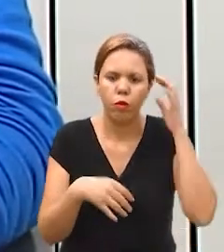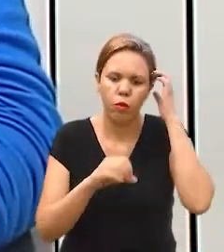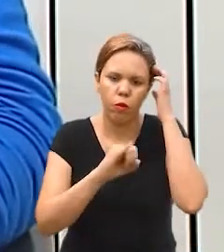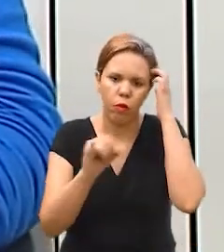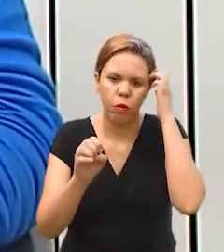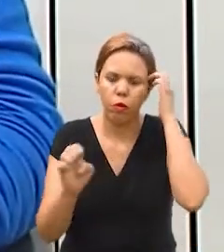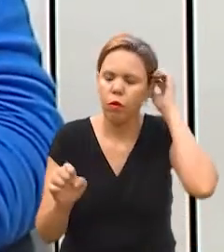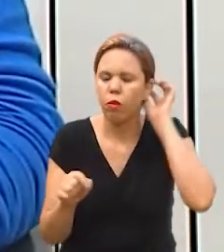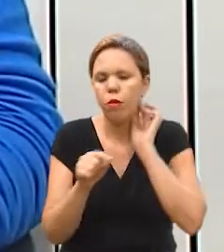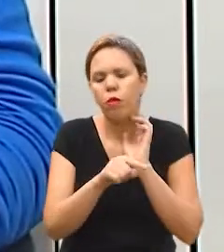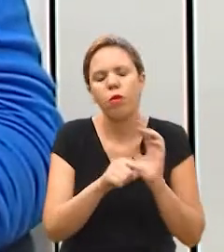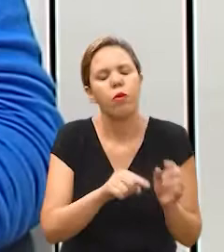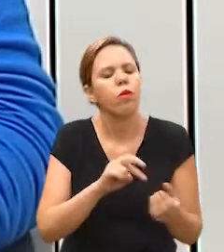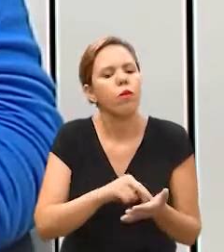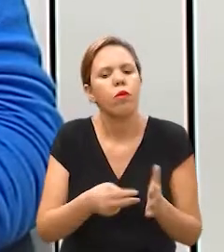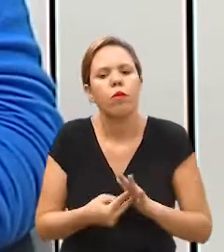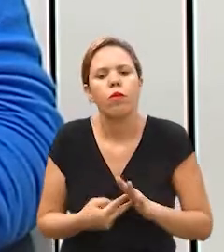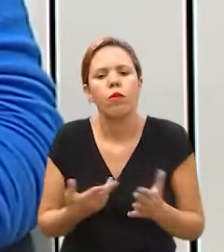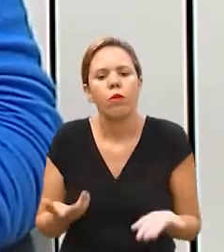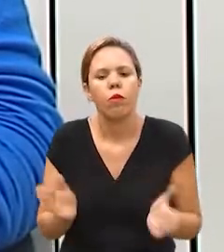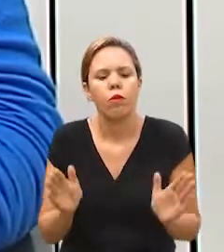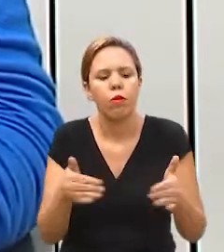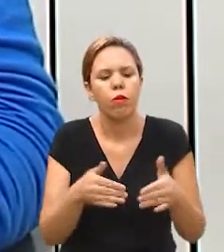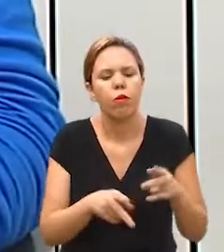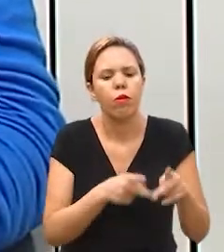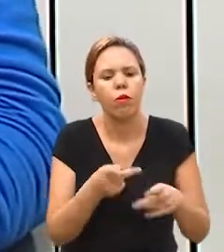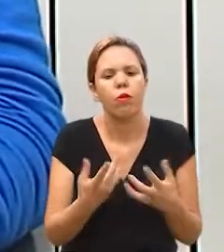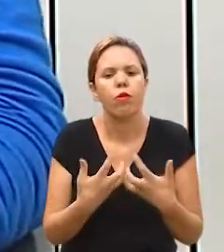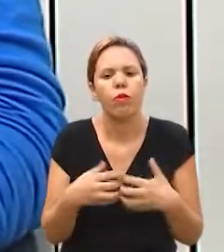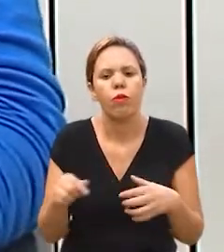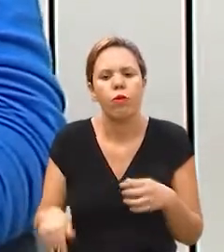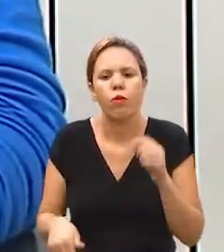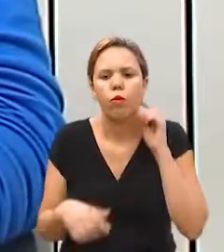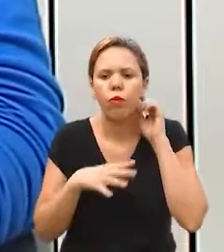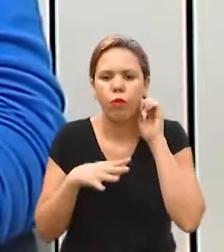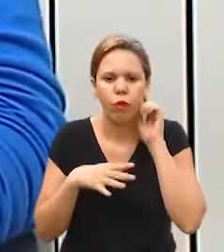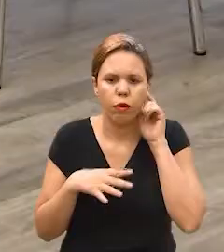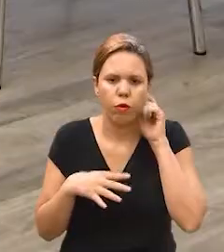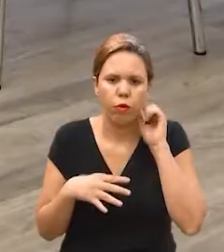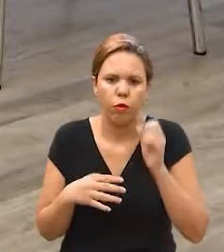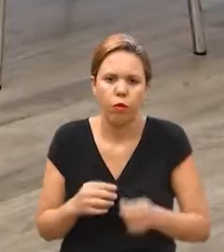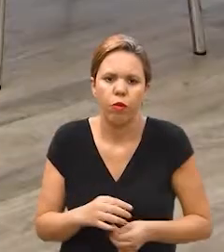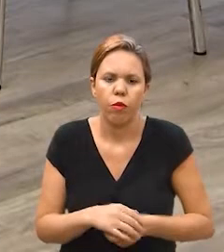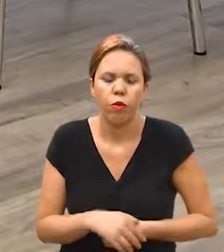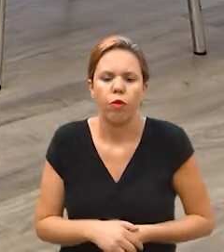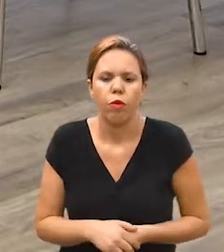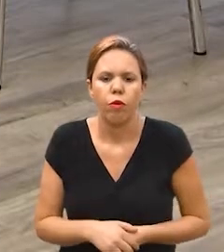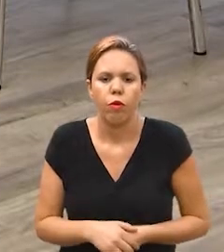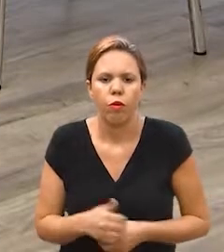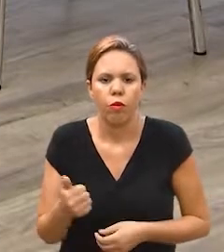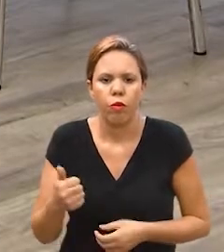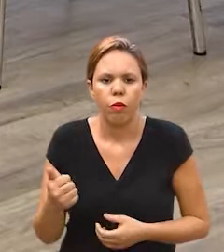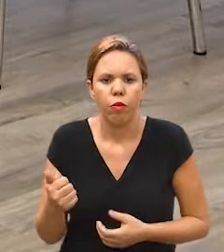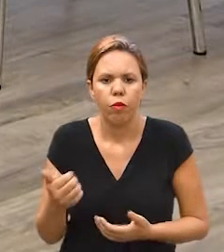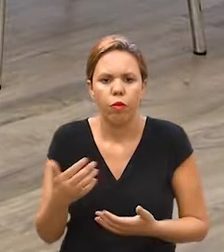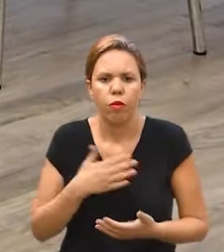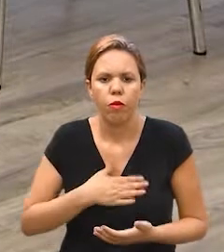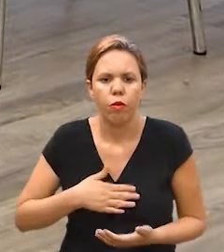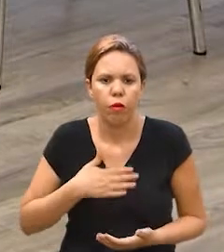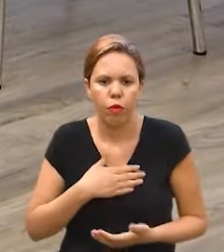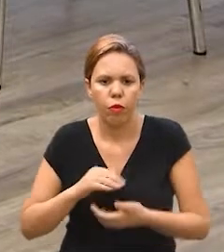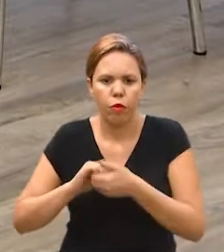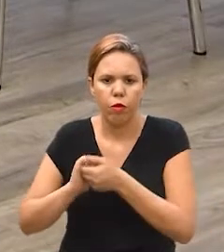Batista, o que é o EJA, para quem ele é voltado, como funciona aqui o EJA na nossa cidade? Bom, primeiramente eu gostaria